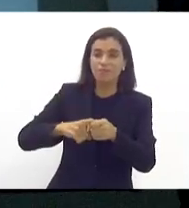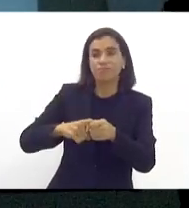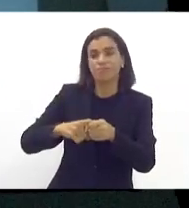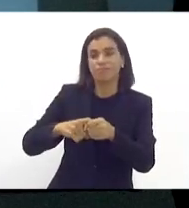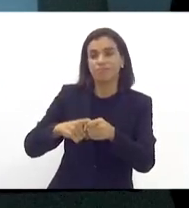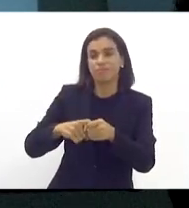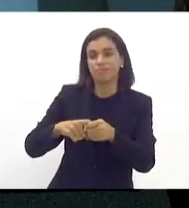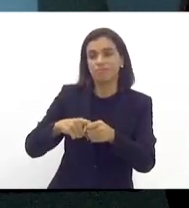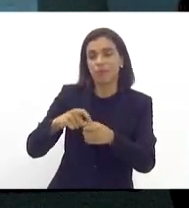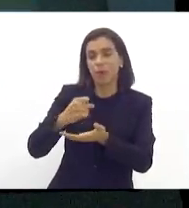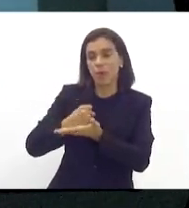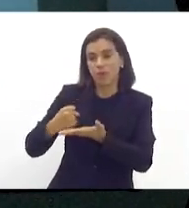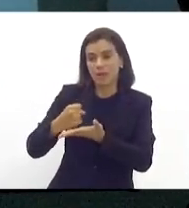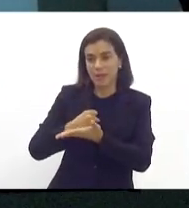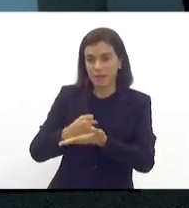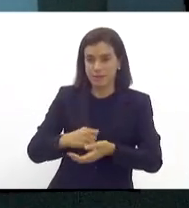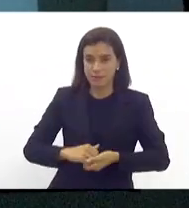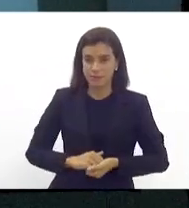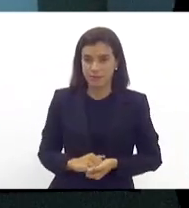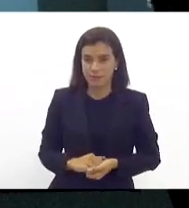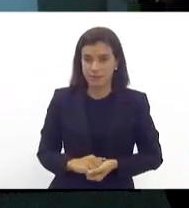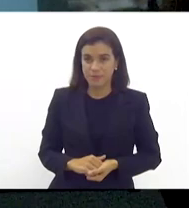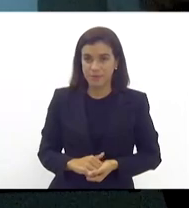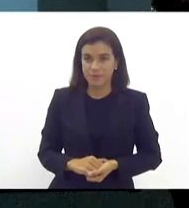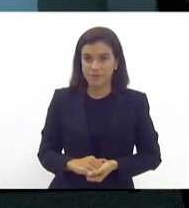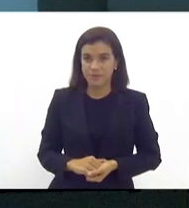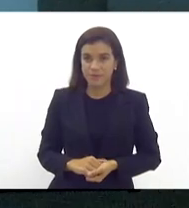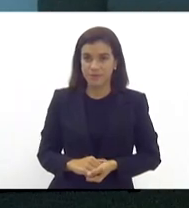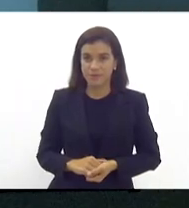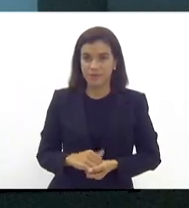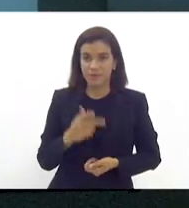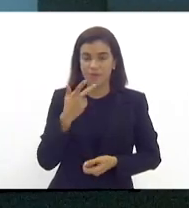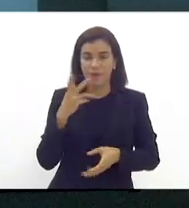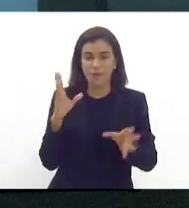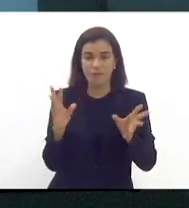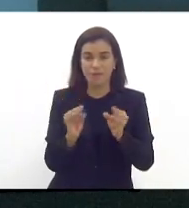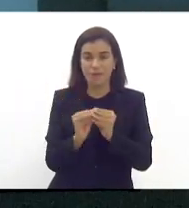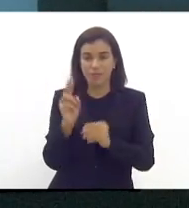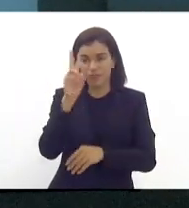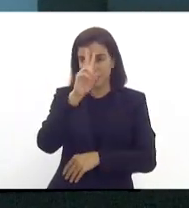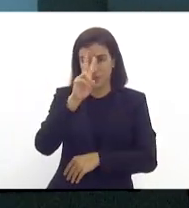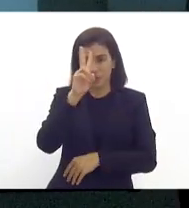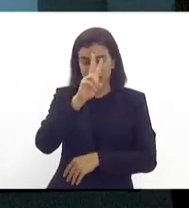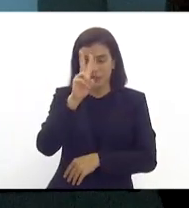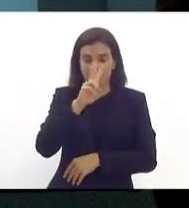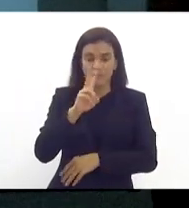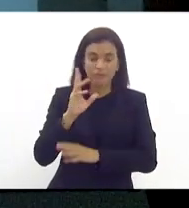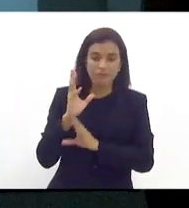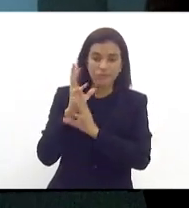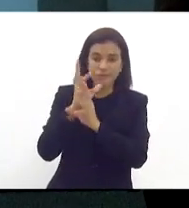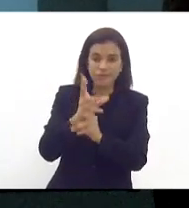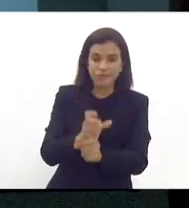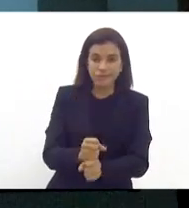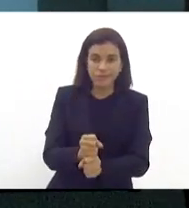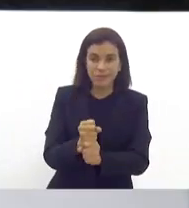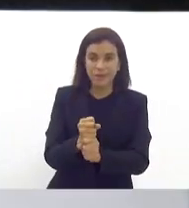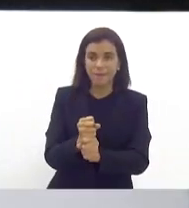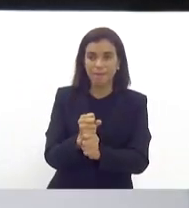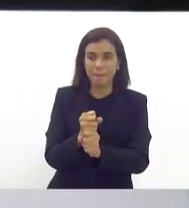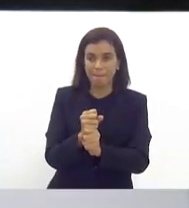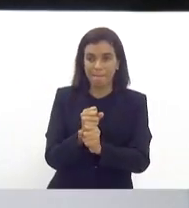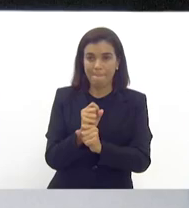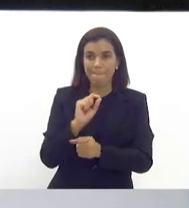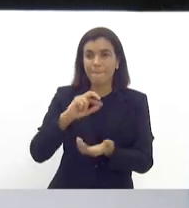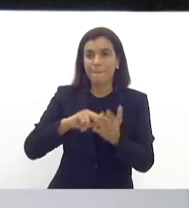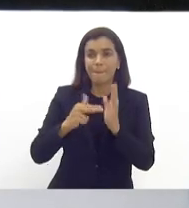beneficiários próximo por favor eu vou fazer um breve histórico da complexidade de que é de que é esse